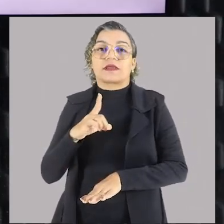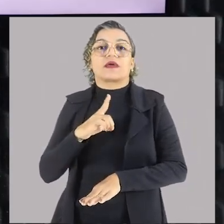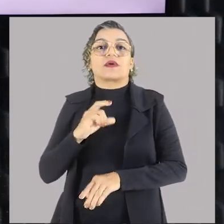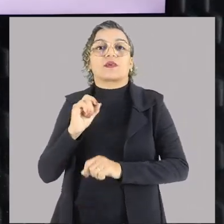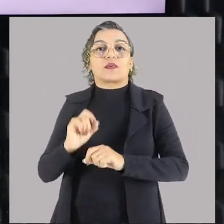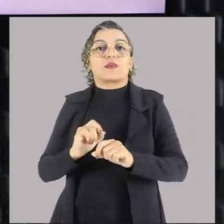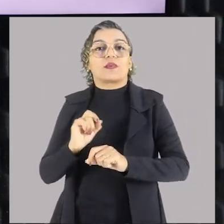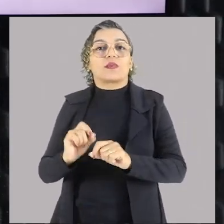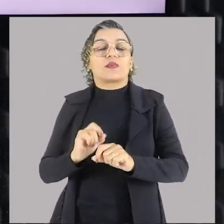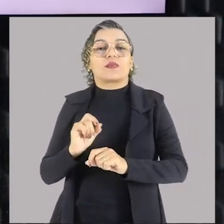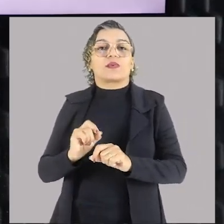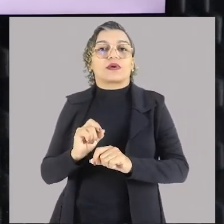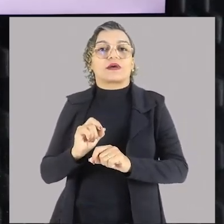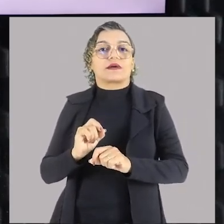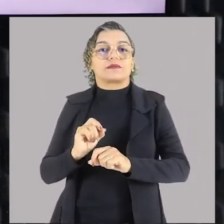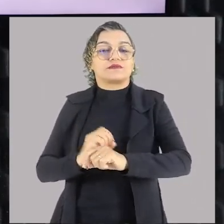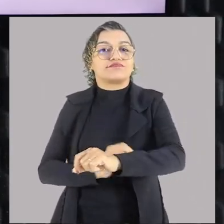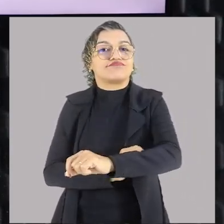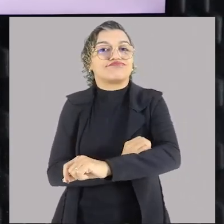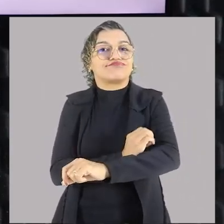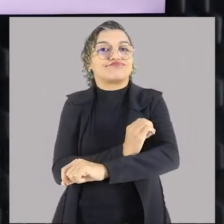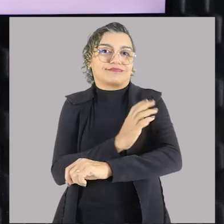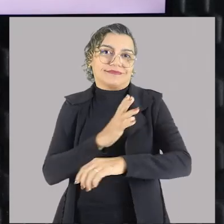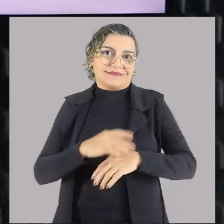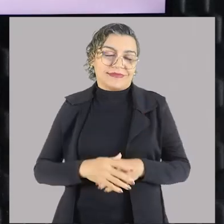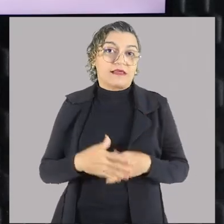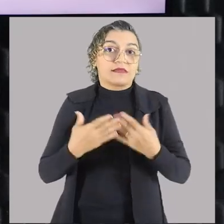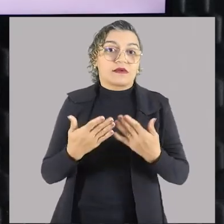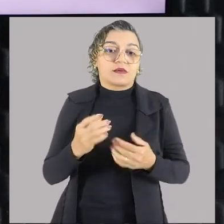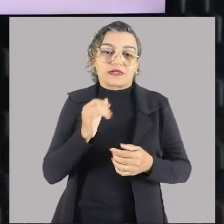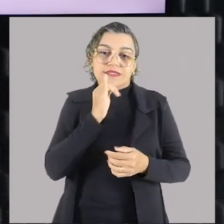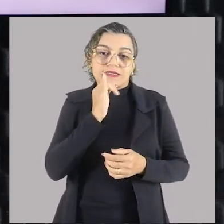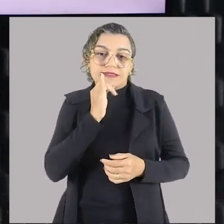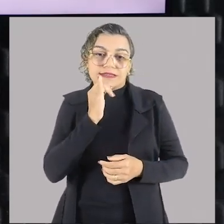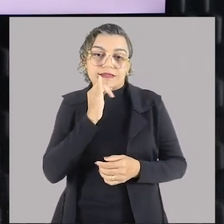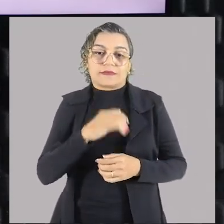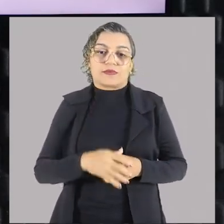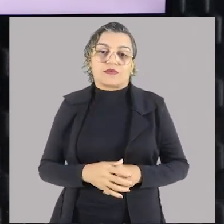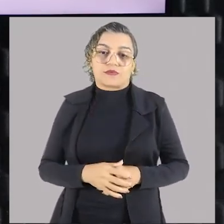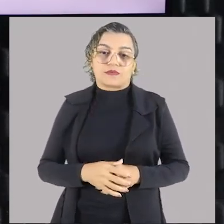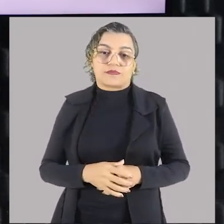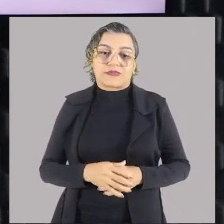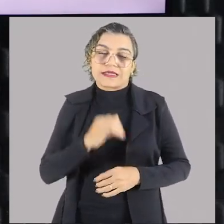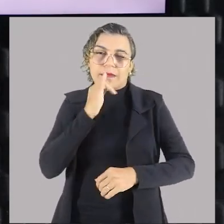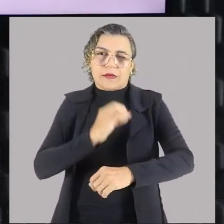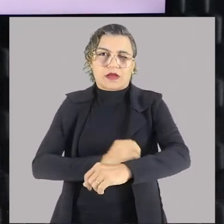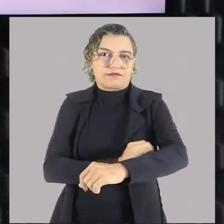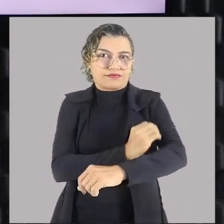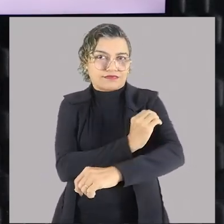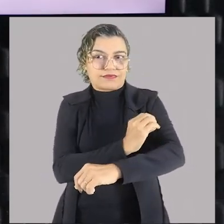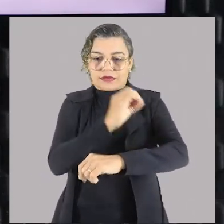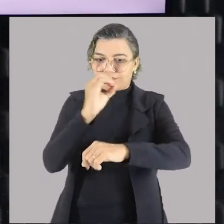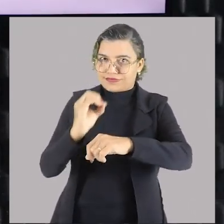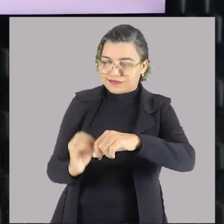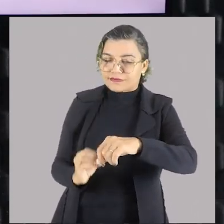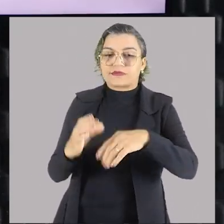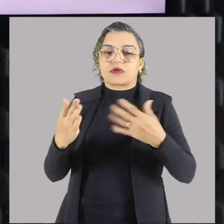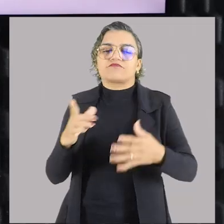são noções temporais que nos são oferecidas a partir dessa ideia de tempo que nós temos. E aí,